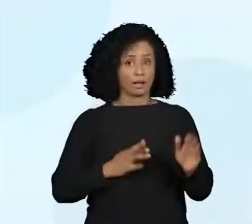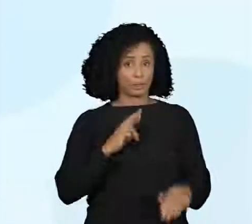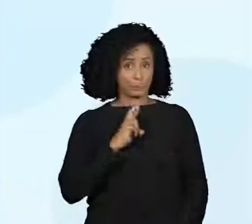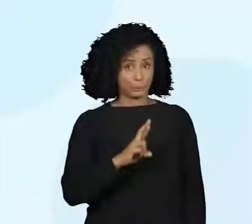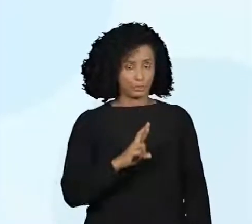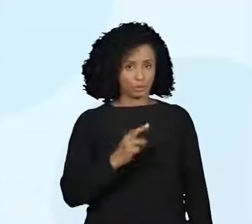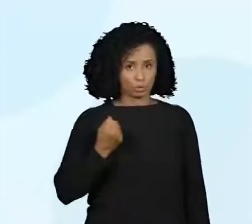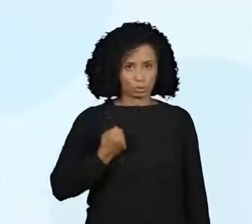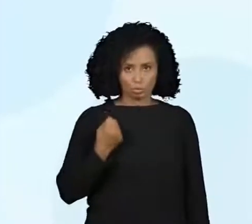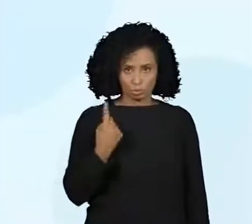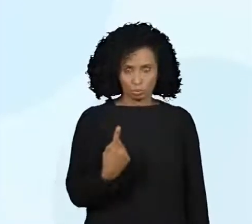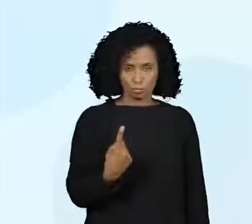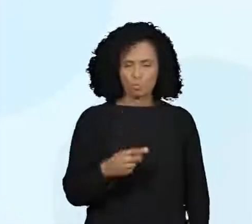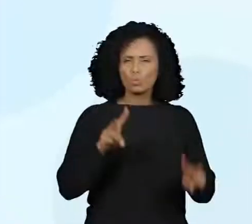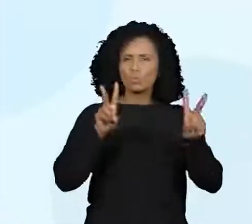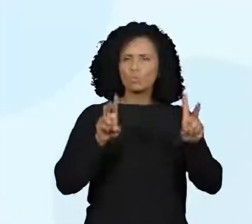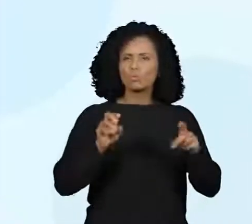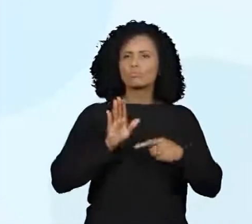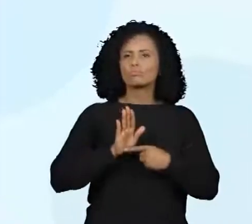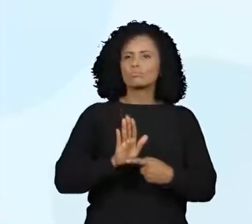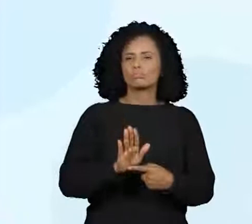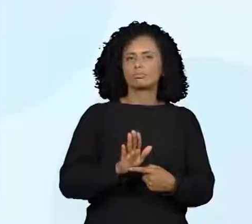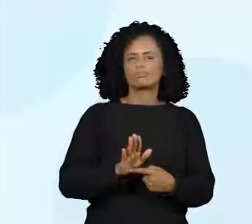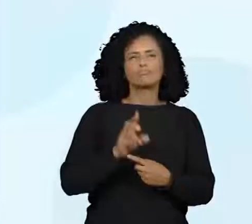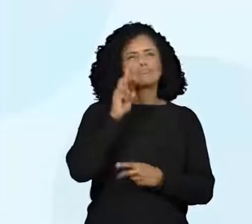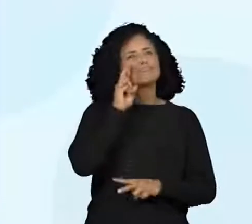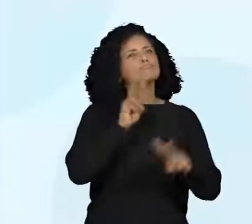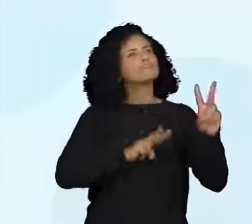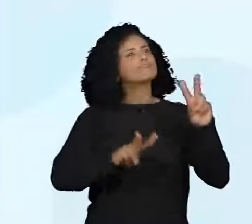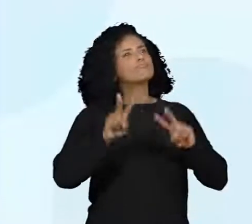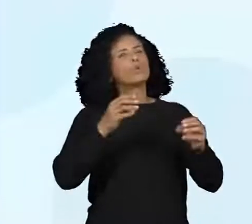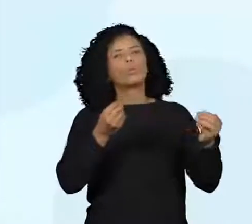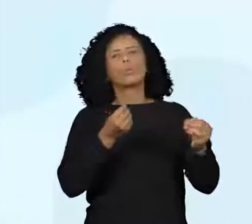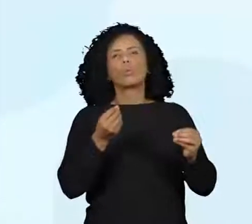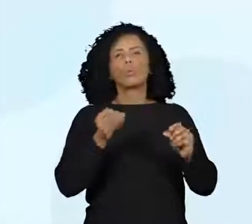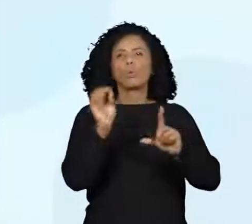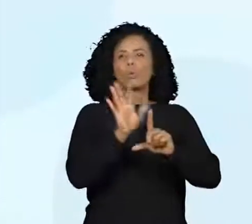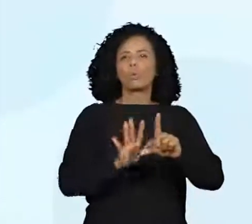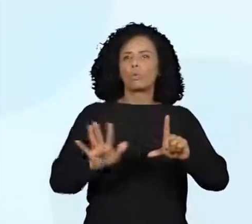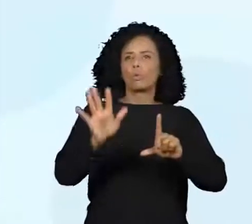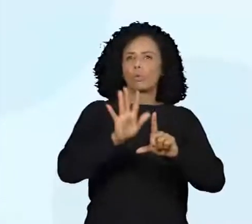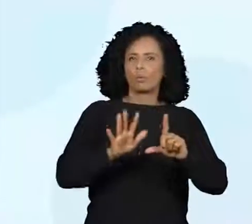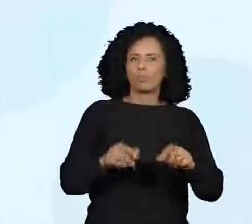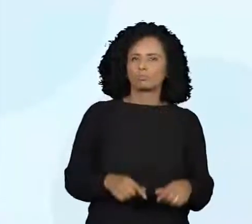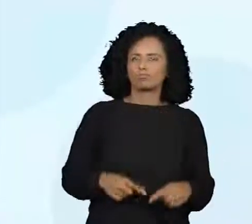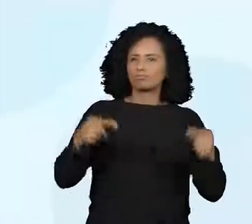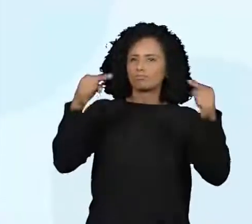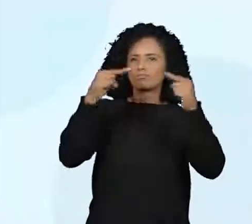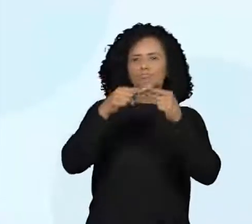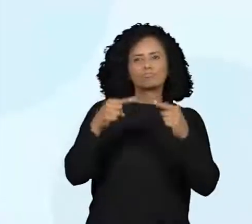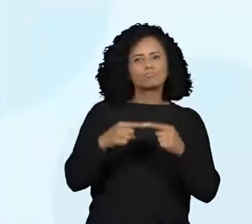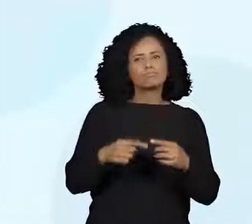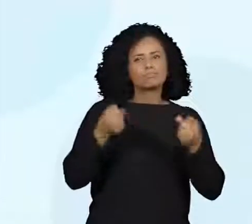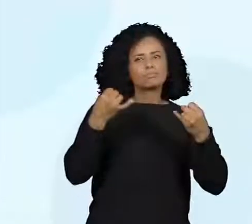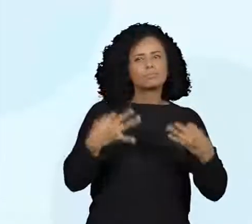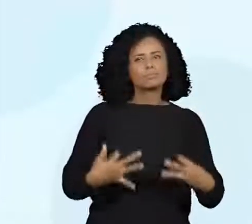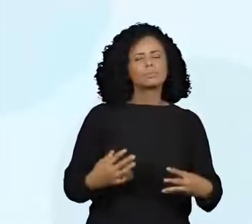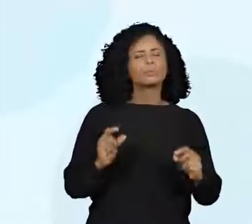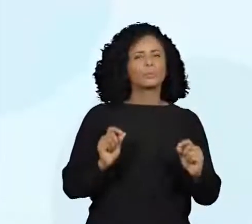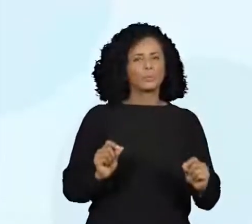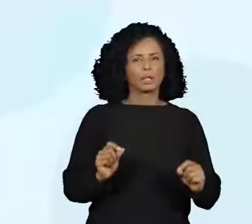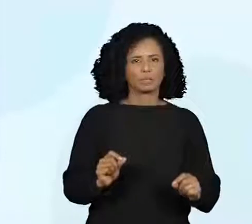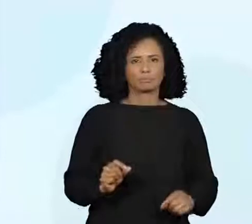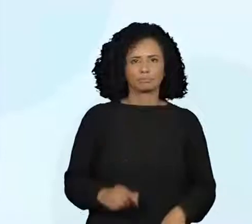Apresentação do tema. Observe as imagens e vamos conversar sobre elas. Muito bem, eu tenho aqui